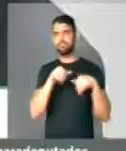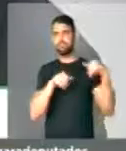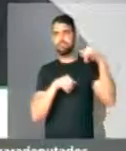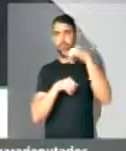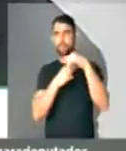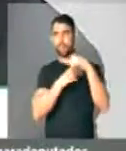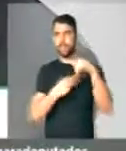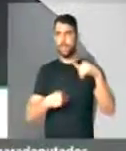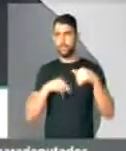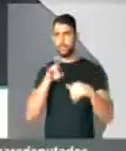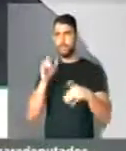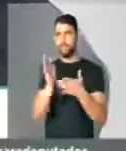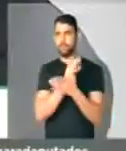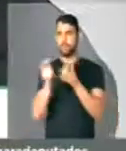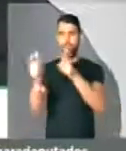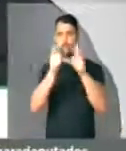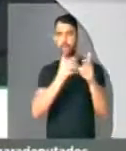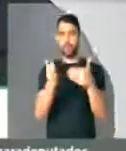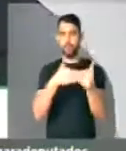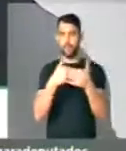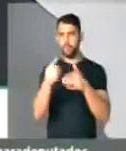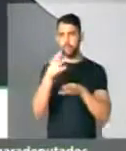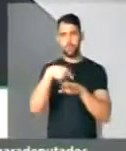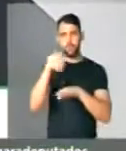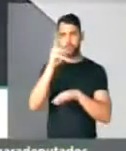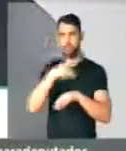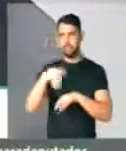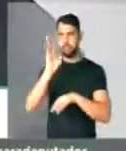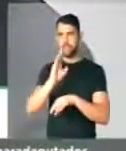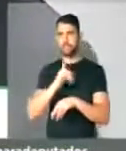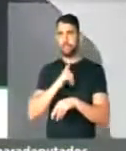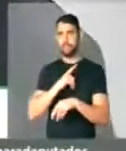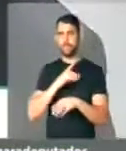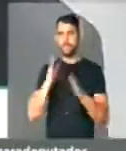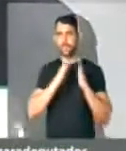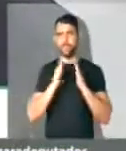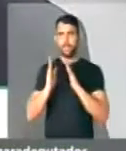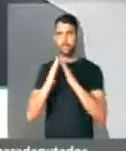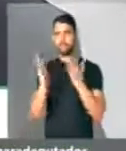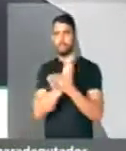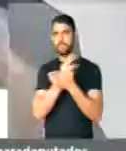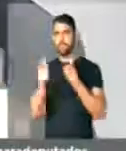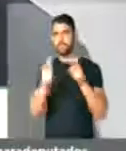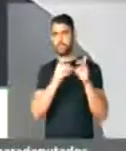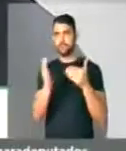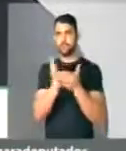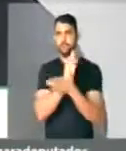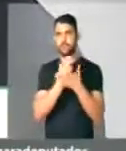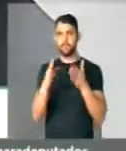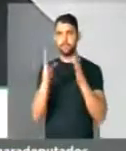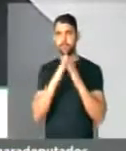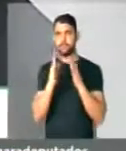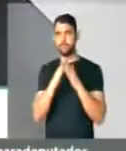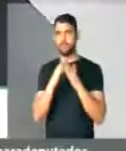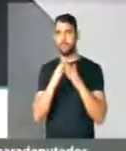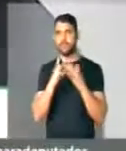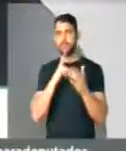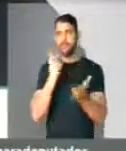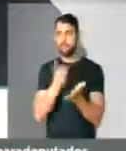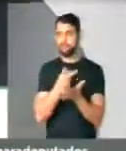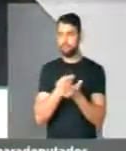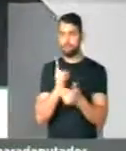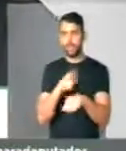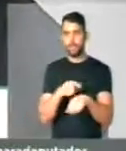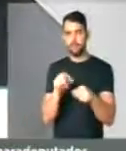estão transportando os ministros de Temer para um lugar e para outro desse país, para seus lares, para suas casas, para suas residências. E ao